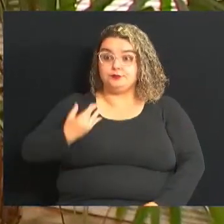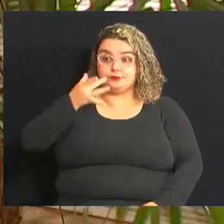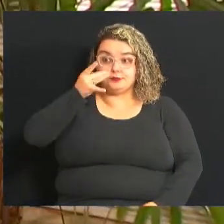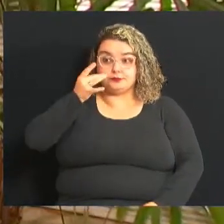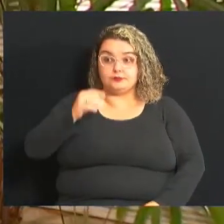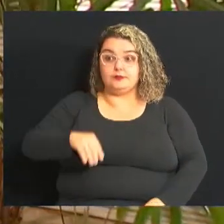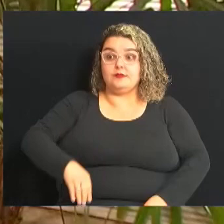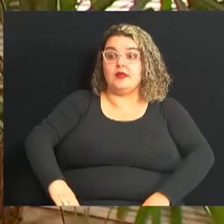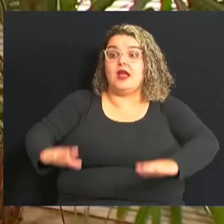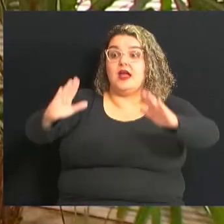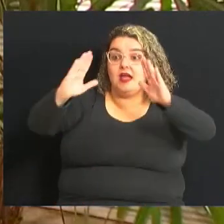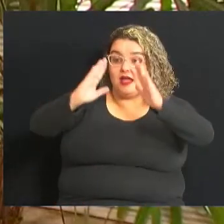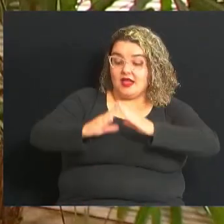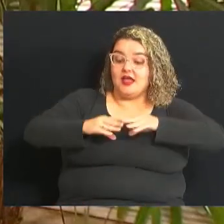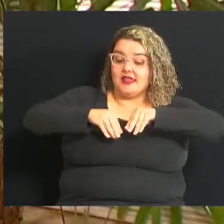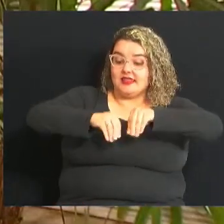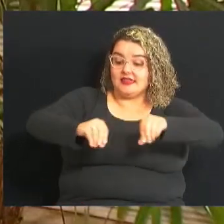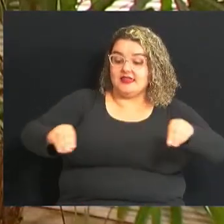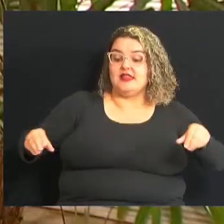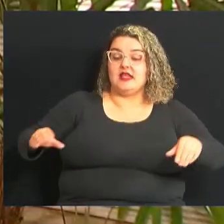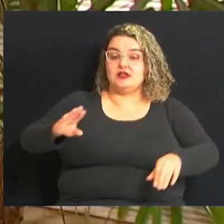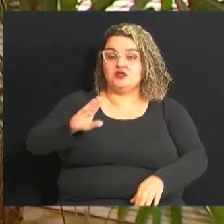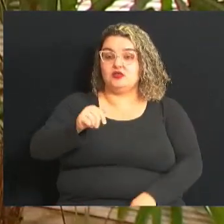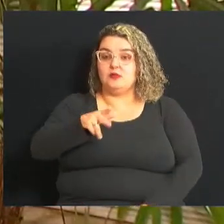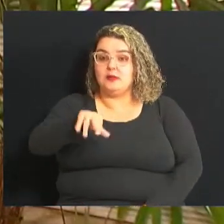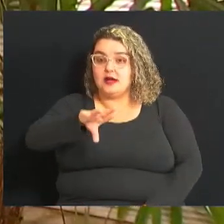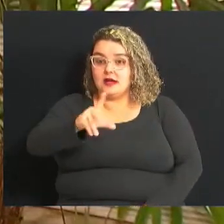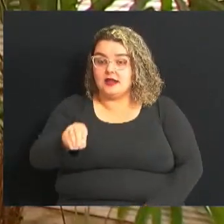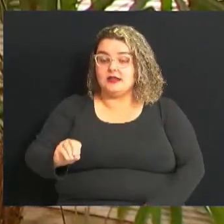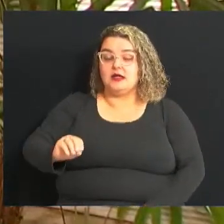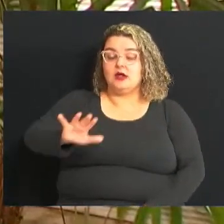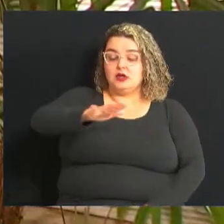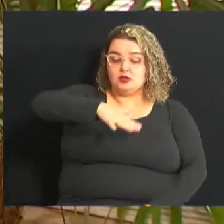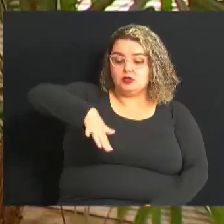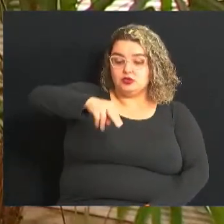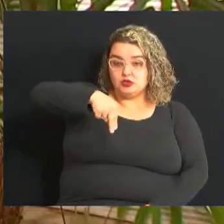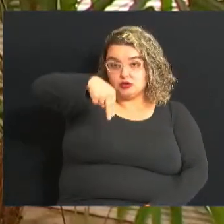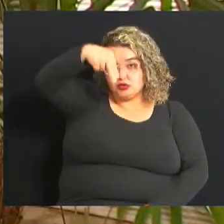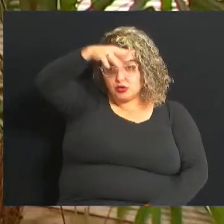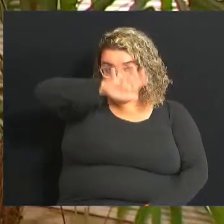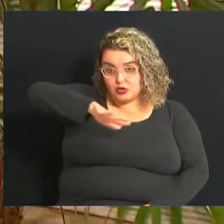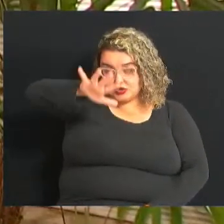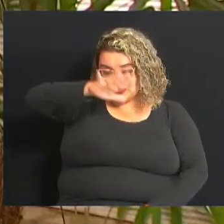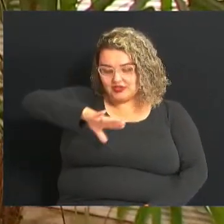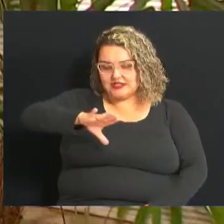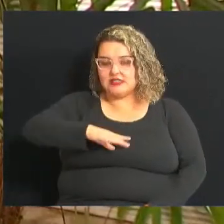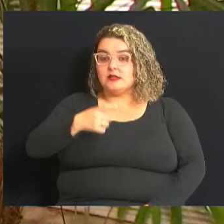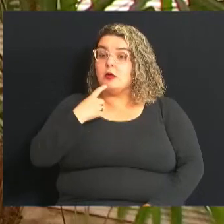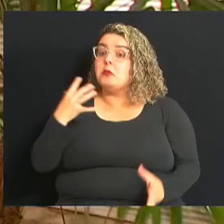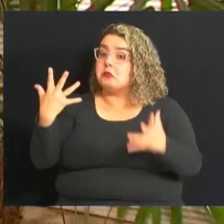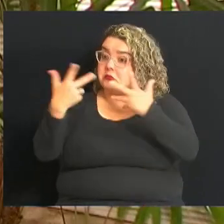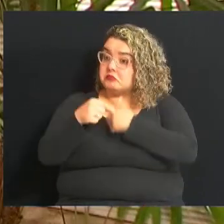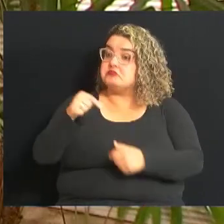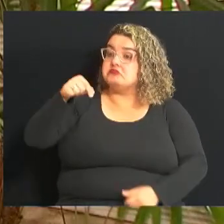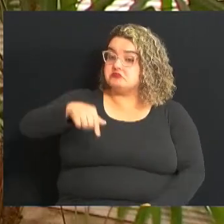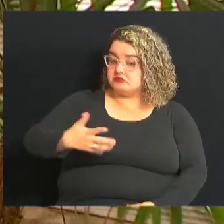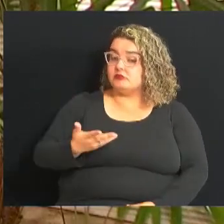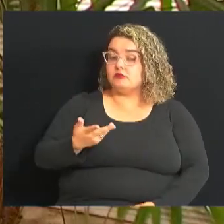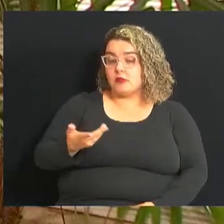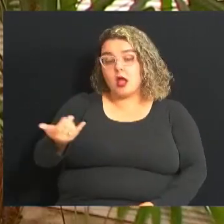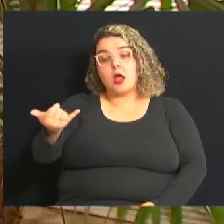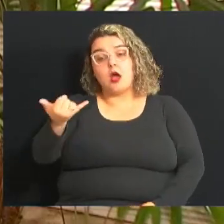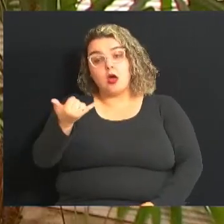Residencial Terras do Barão, zona norte da cidade, muito bonito por aqui. E como você